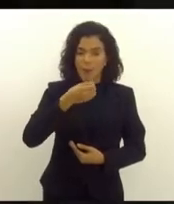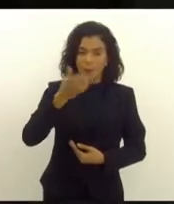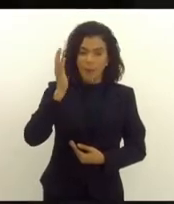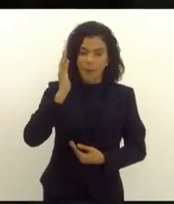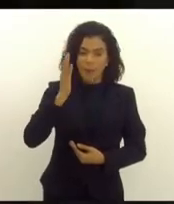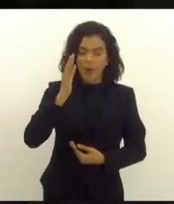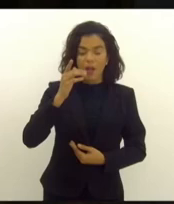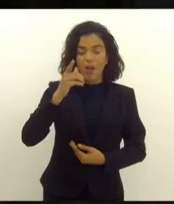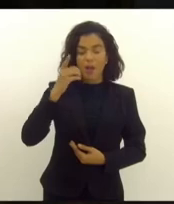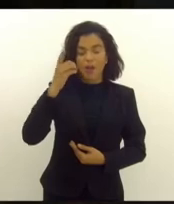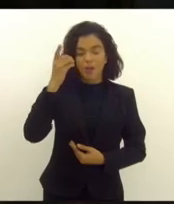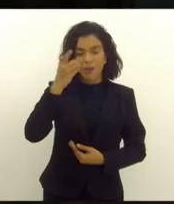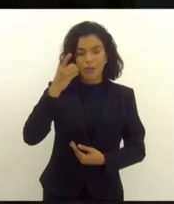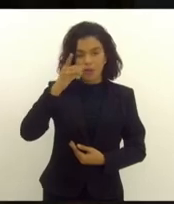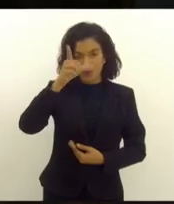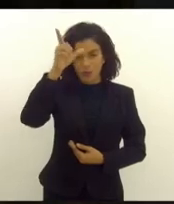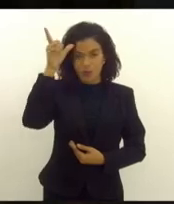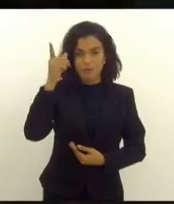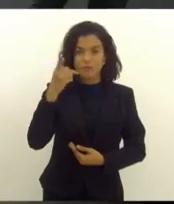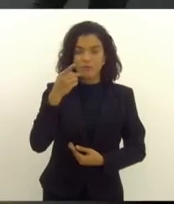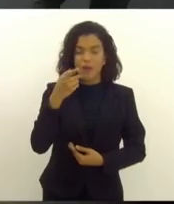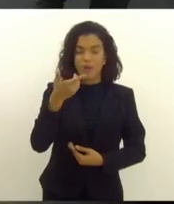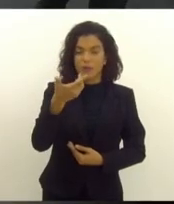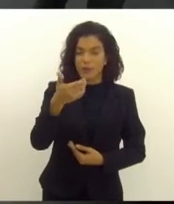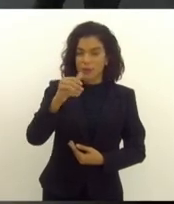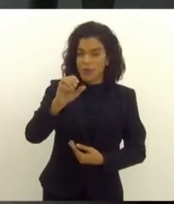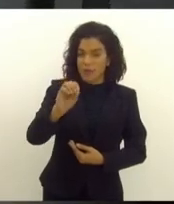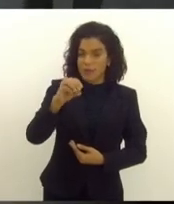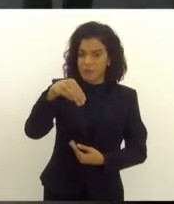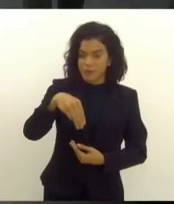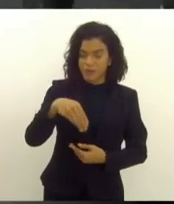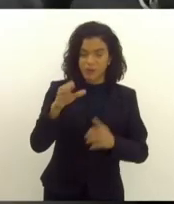Paulo que dispõe de 10 minutos